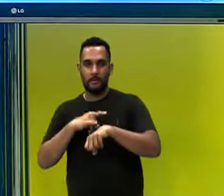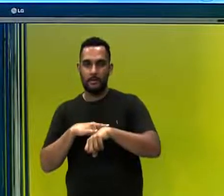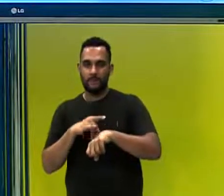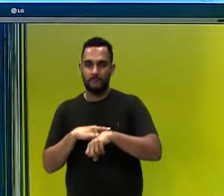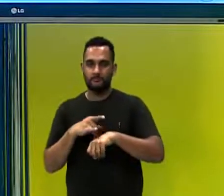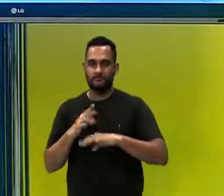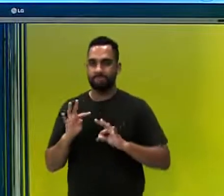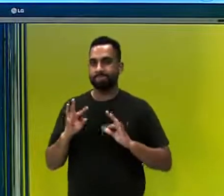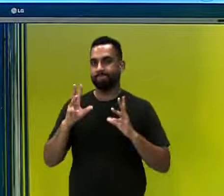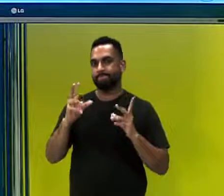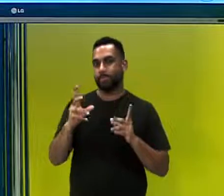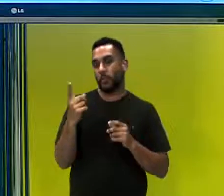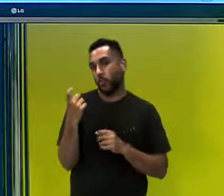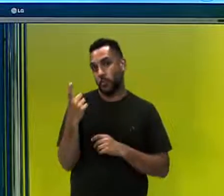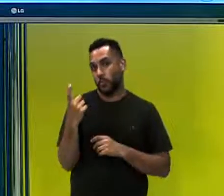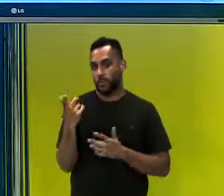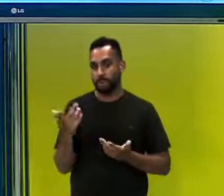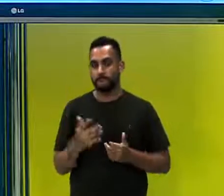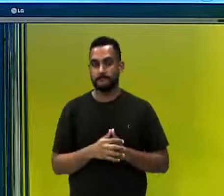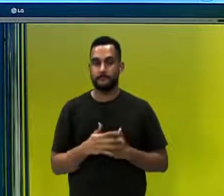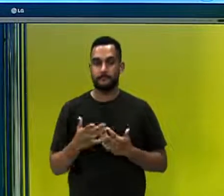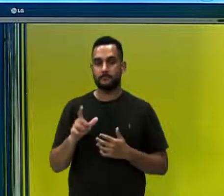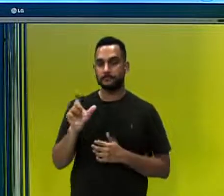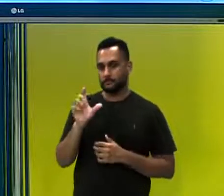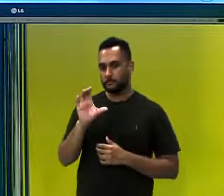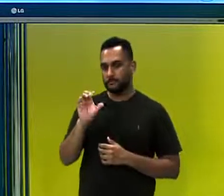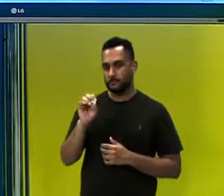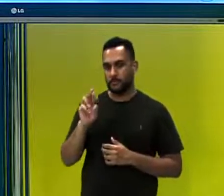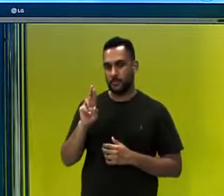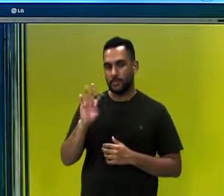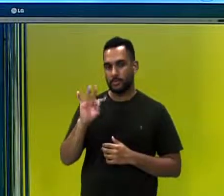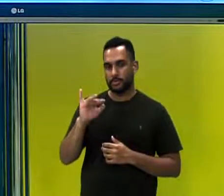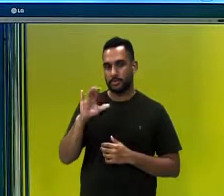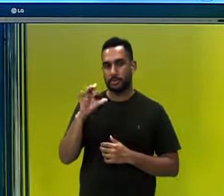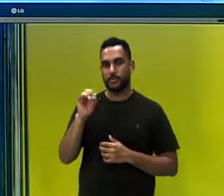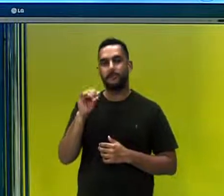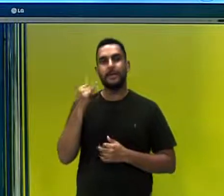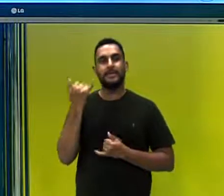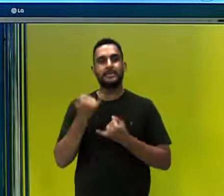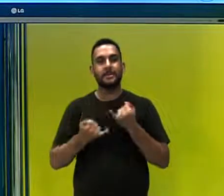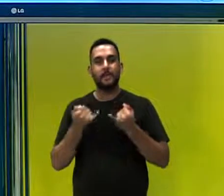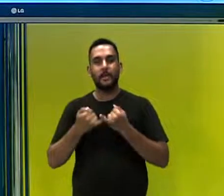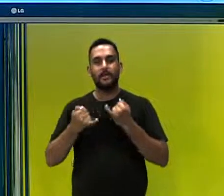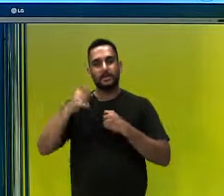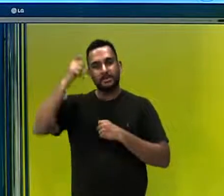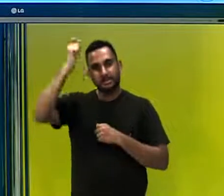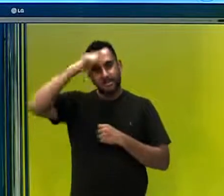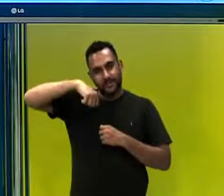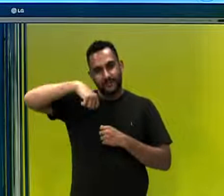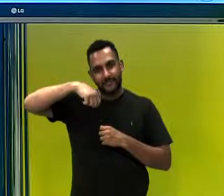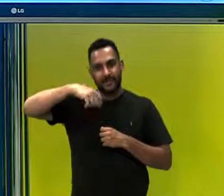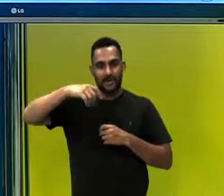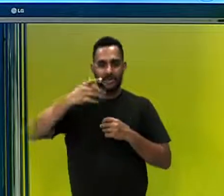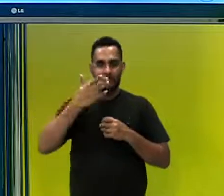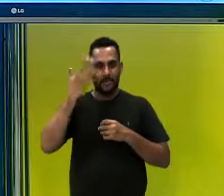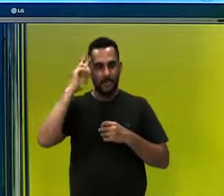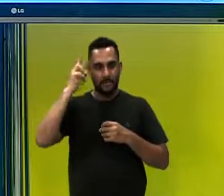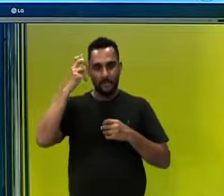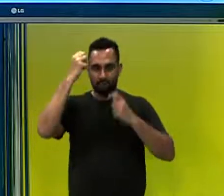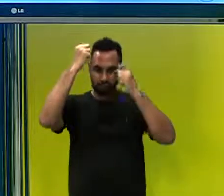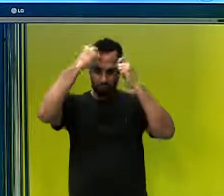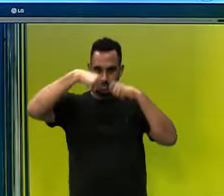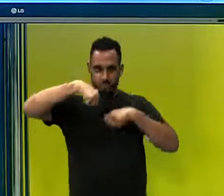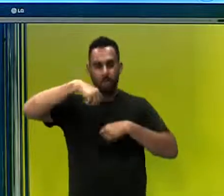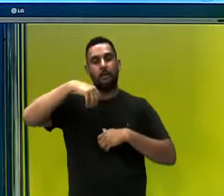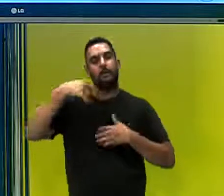então um cortiço. Mais conhecido aí por nós, a Vila do Chaves, um cortiço, no mesmo lote, várias casas dividindo ali áreas